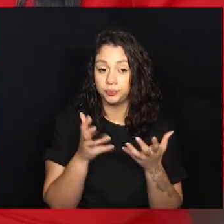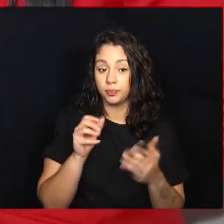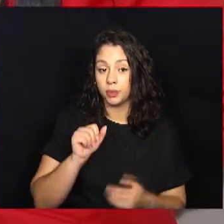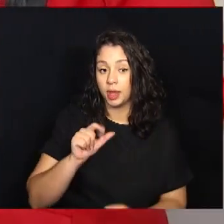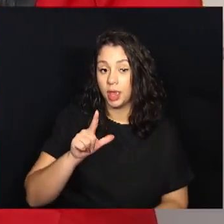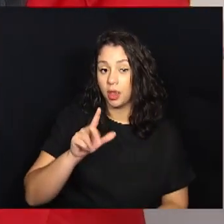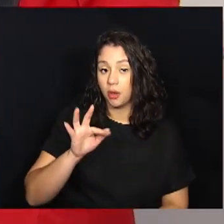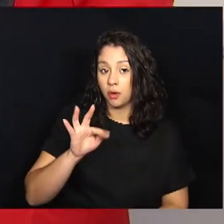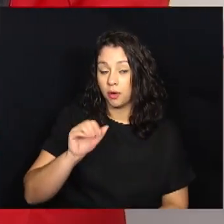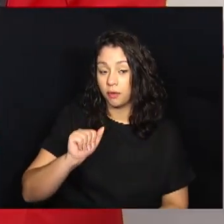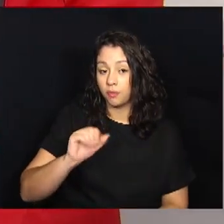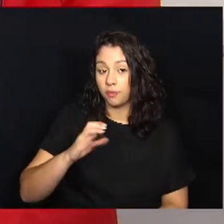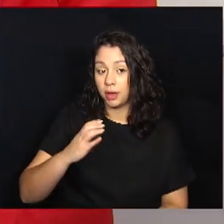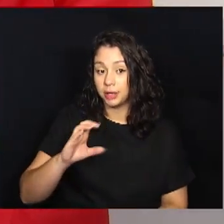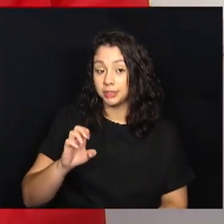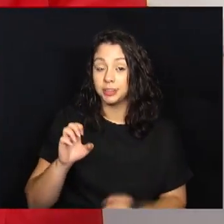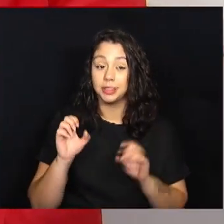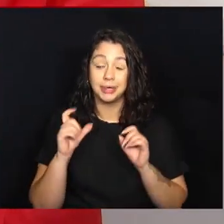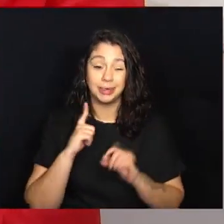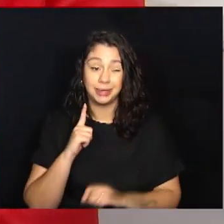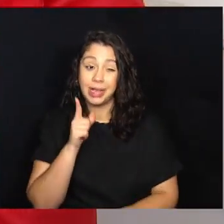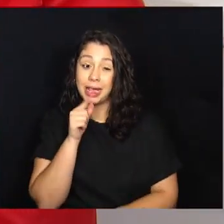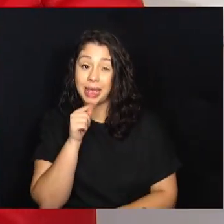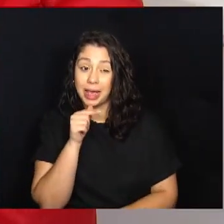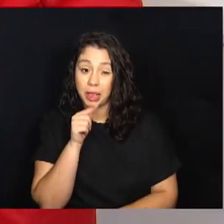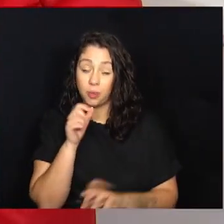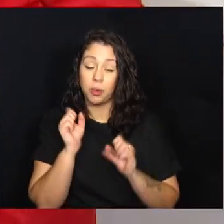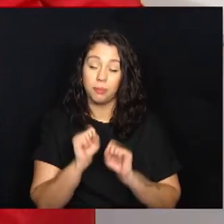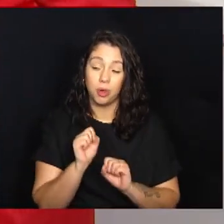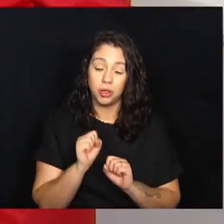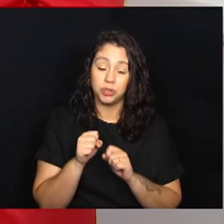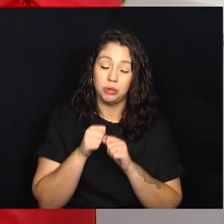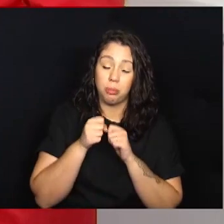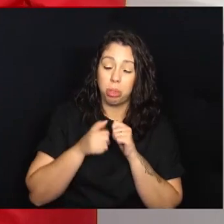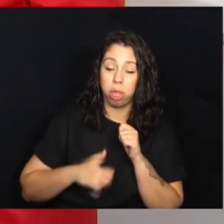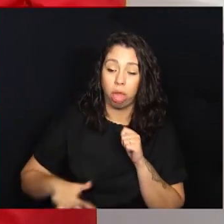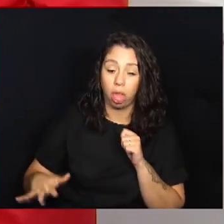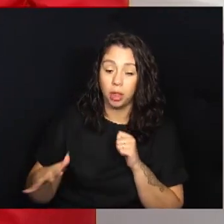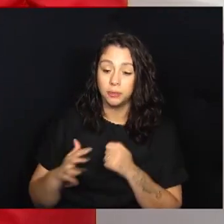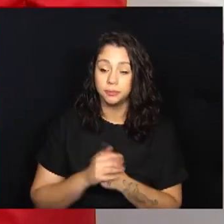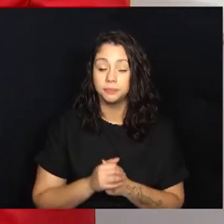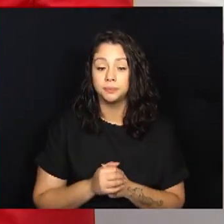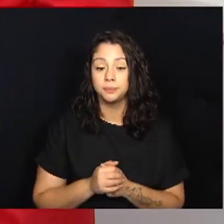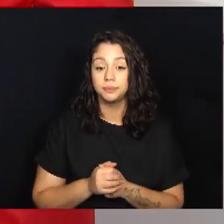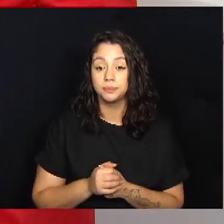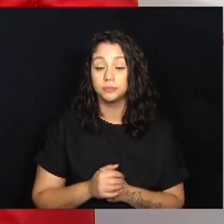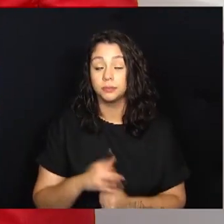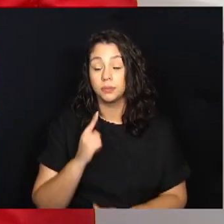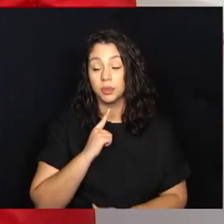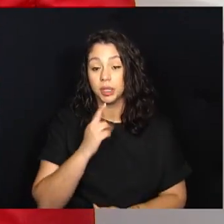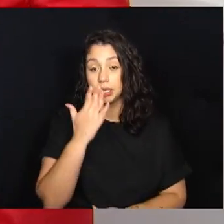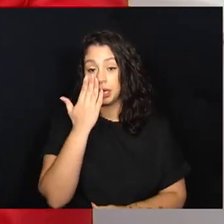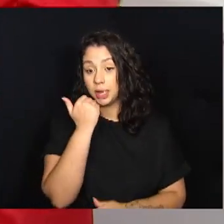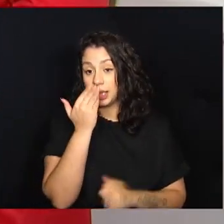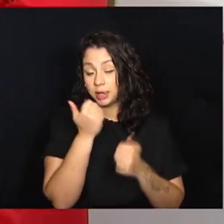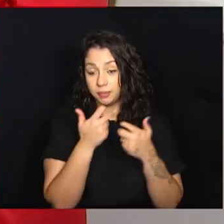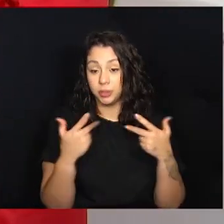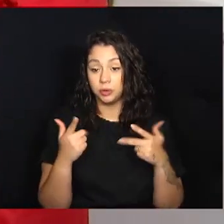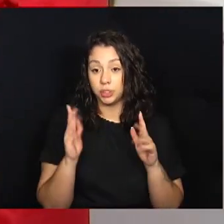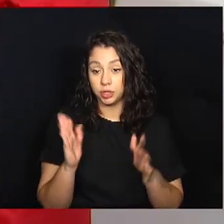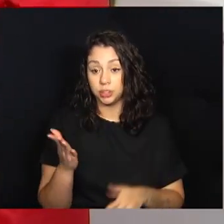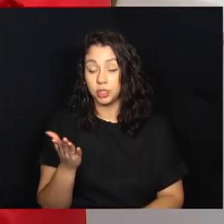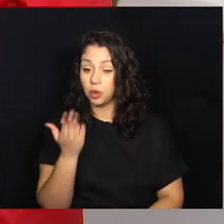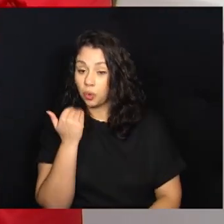ele contém muita água e pode ocasionar até diarreia nesses animais. Além dos alimentos convencionais que também nós comemos, que a